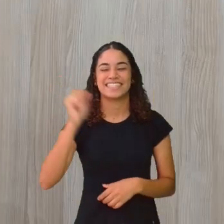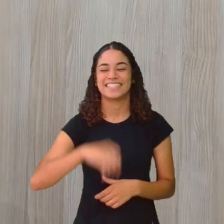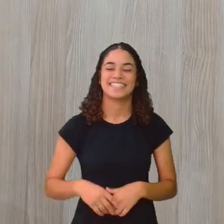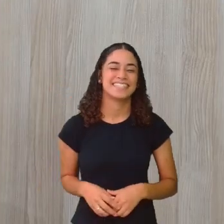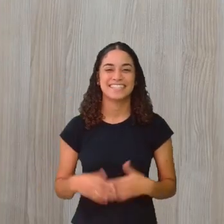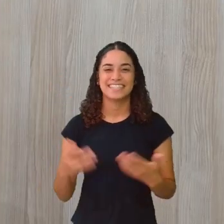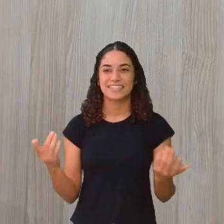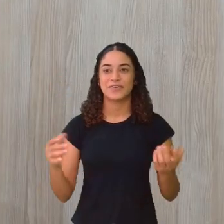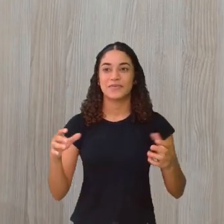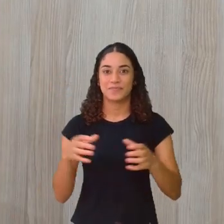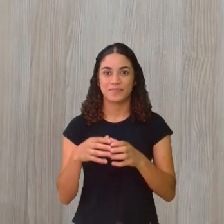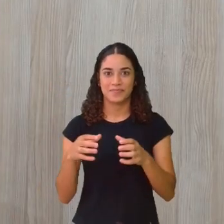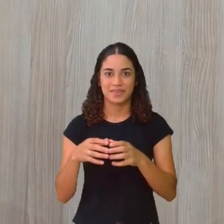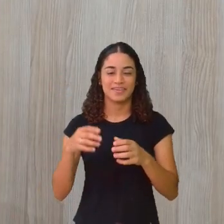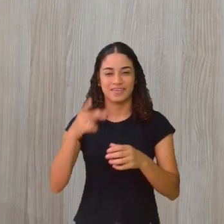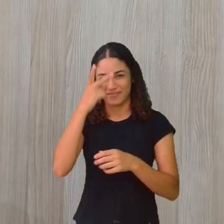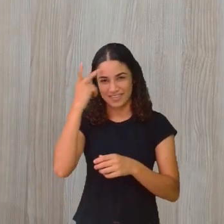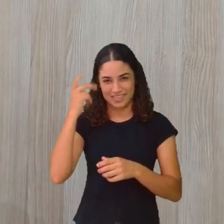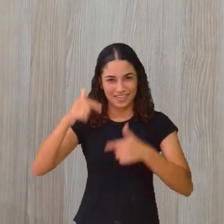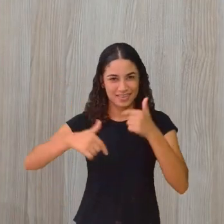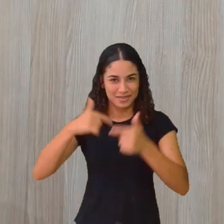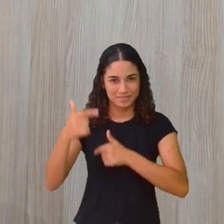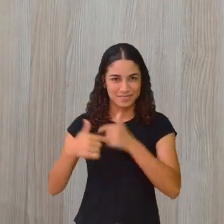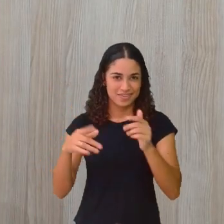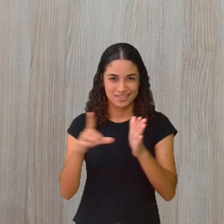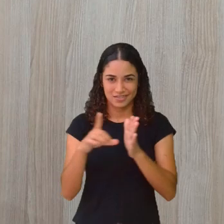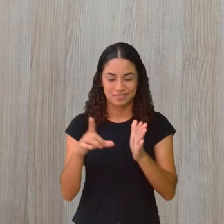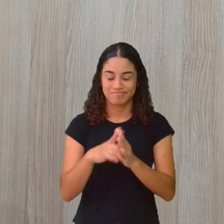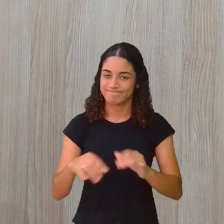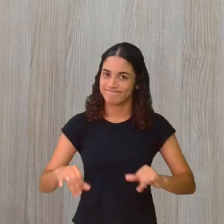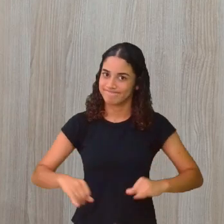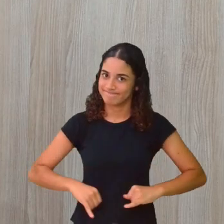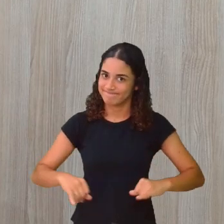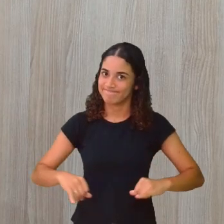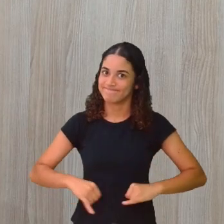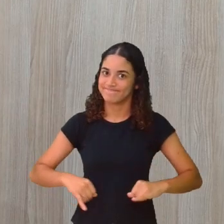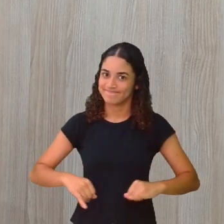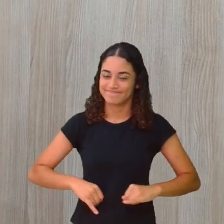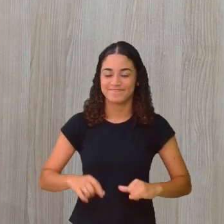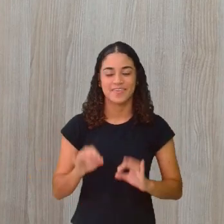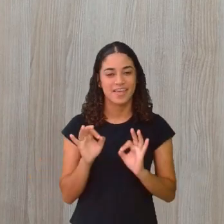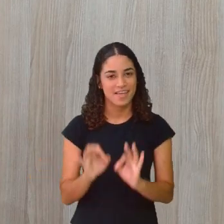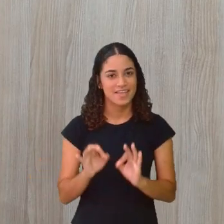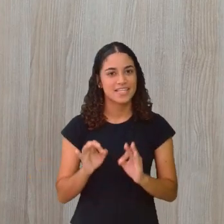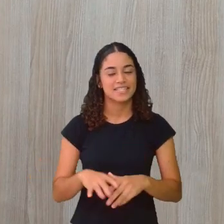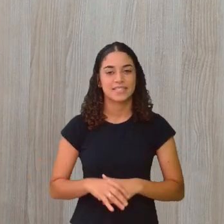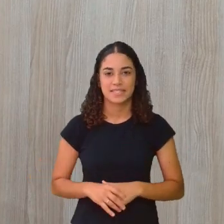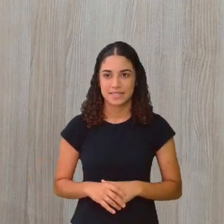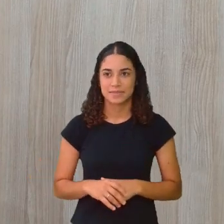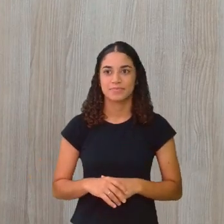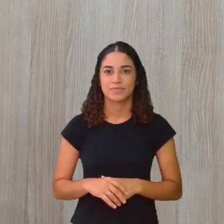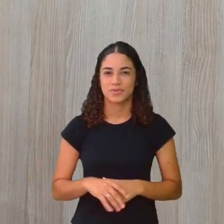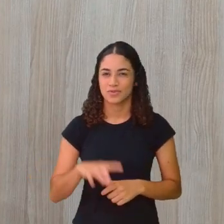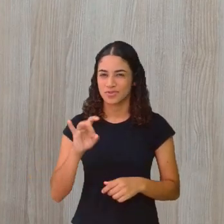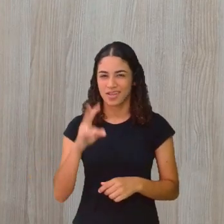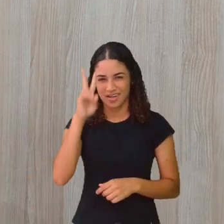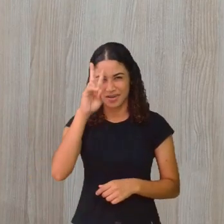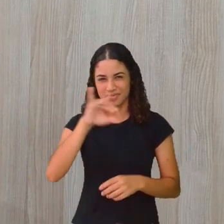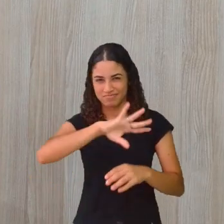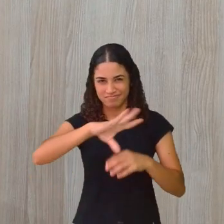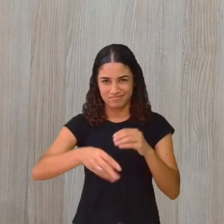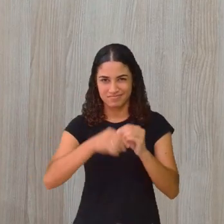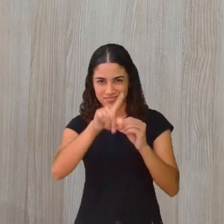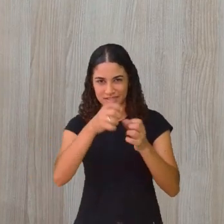Luciano? A classe trabalhadora que trabalha no comércio, né, sofre bastante, né? Só fazendo aí um parênteses do que o professor Luciano